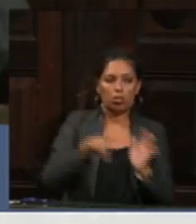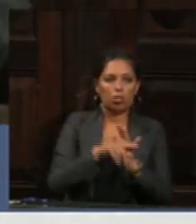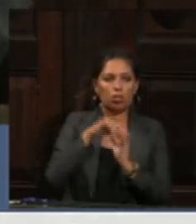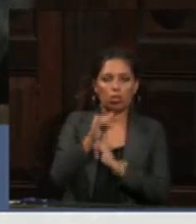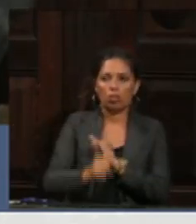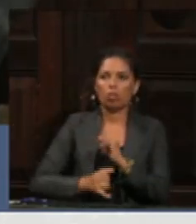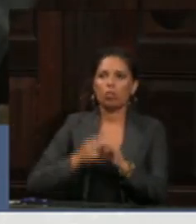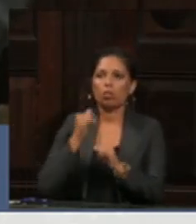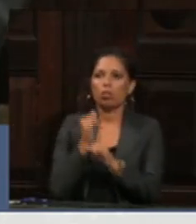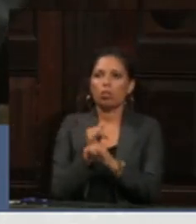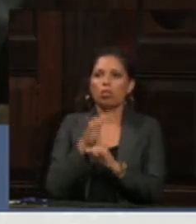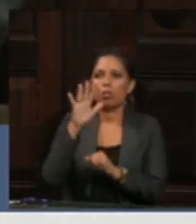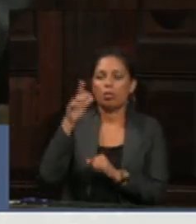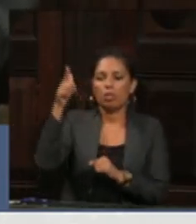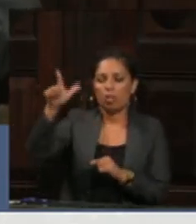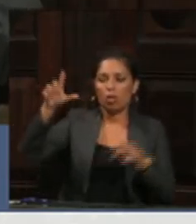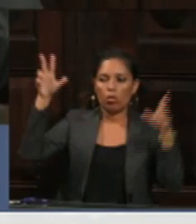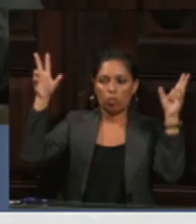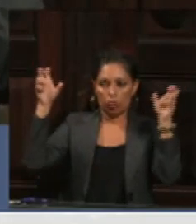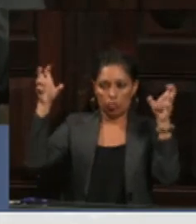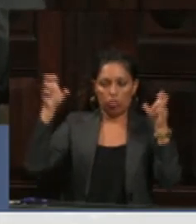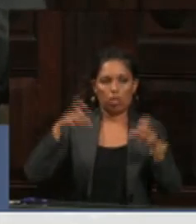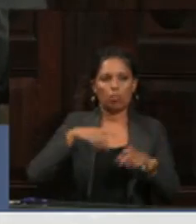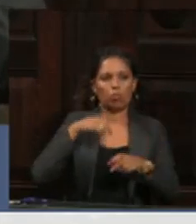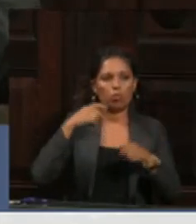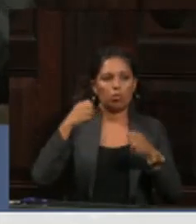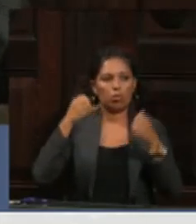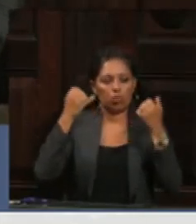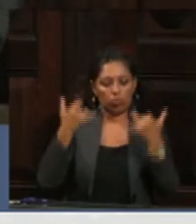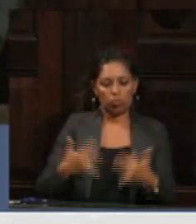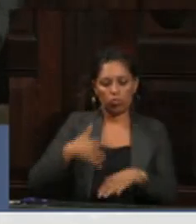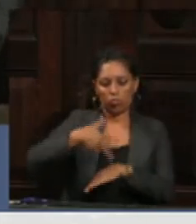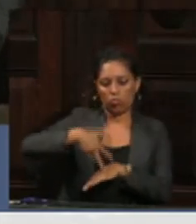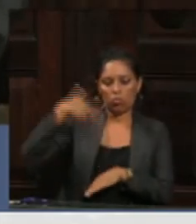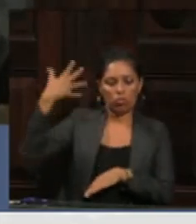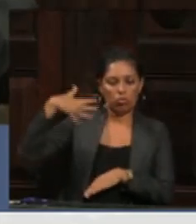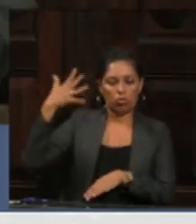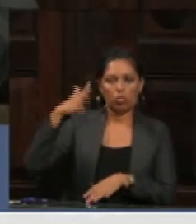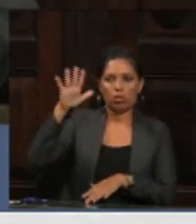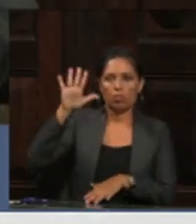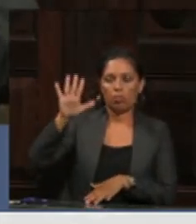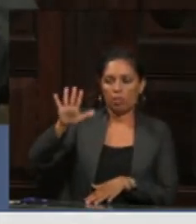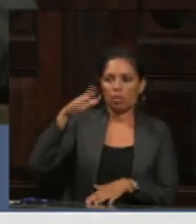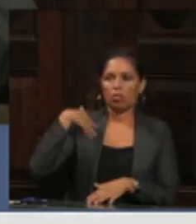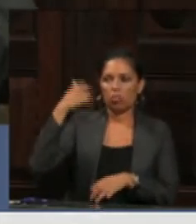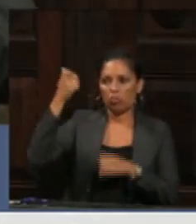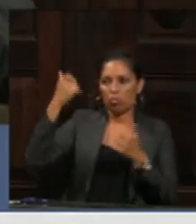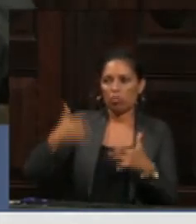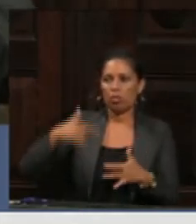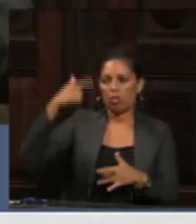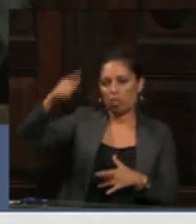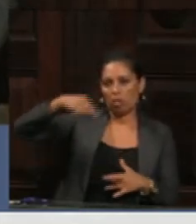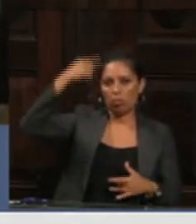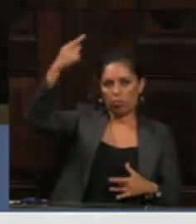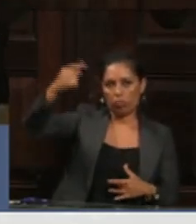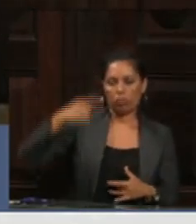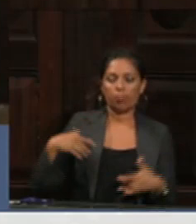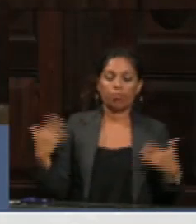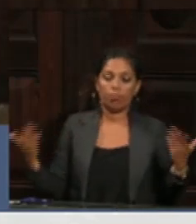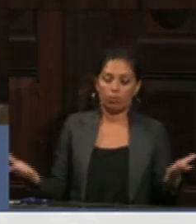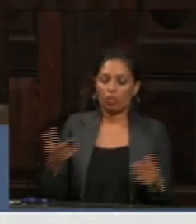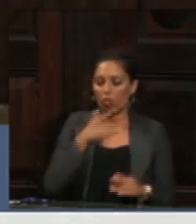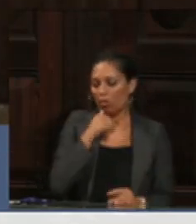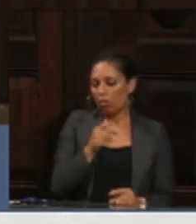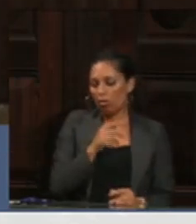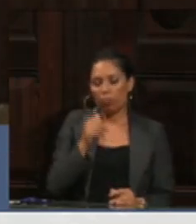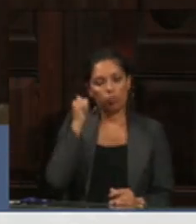Mas isso vai ser um outro discurso meu, para mostrar quem é quem nessa história. Então, senhora presidente,